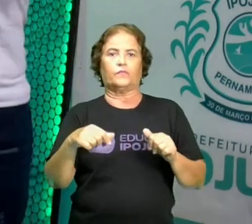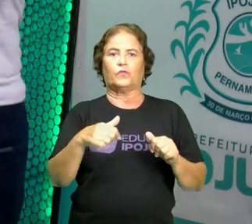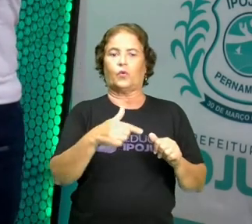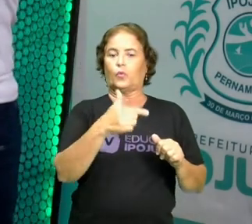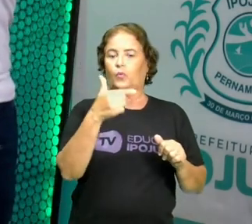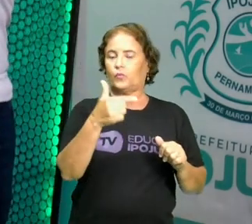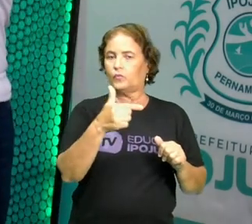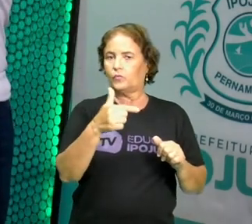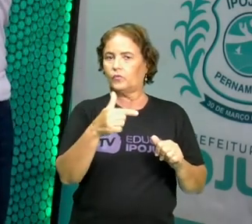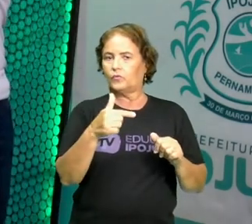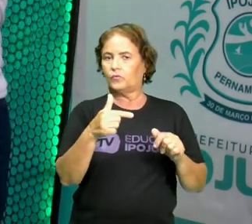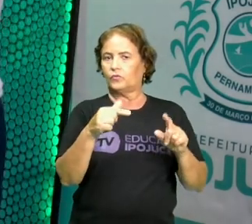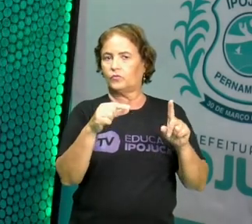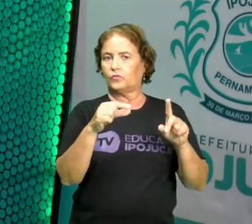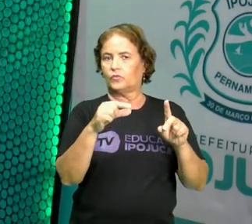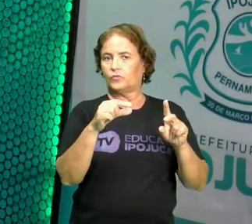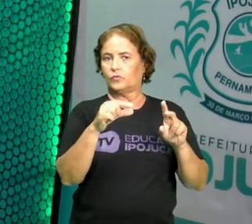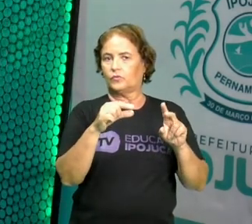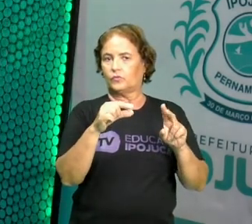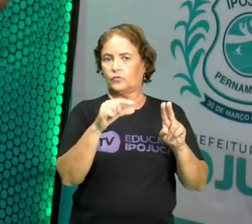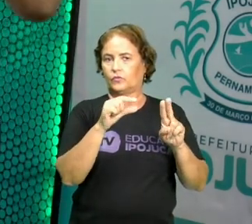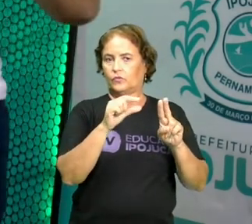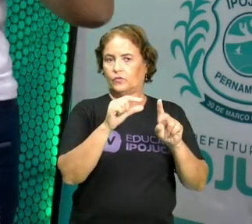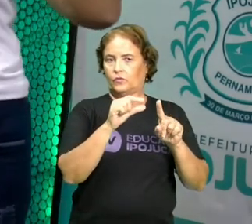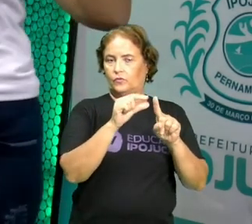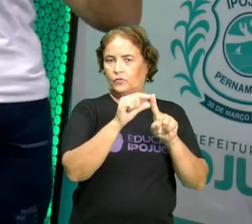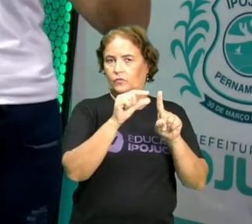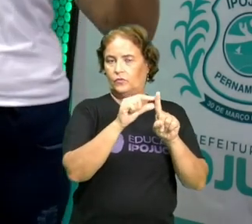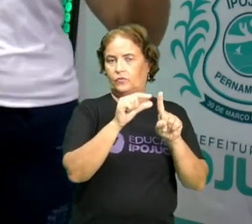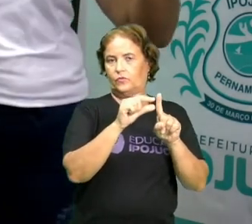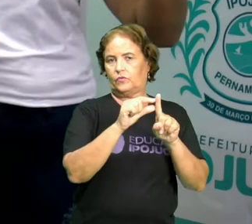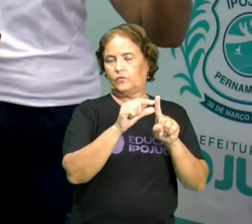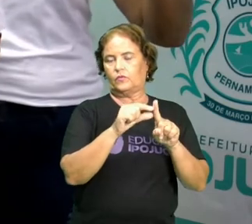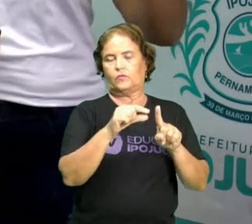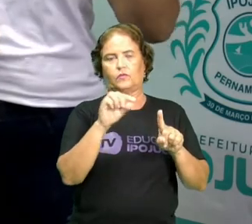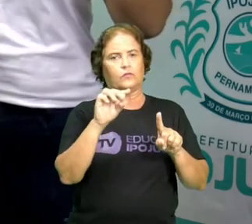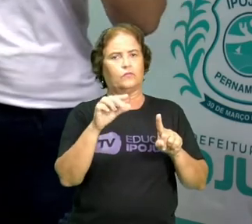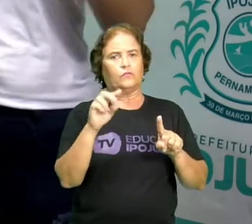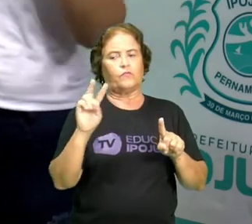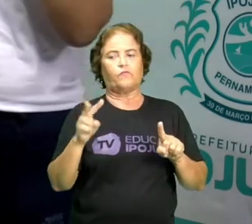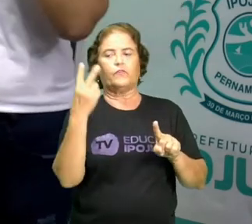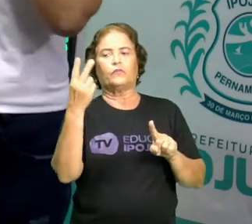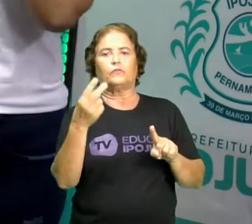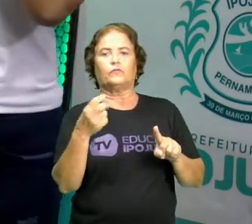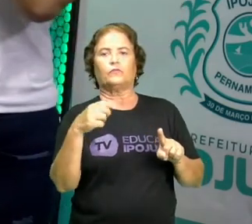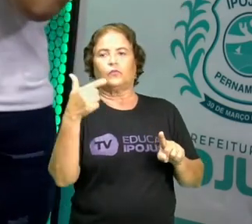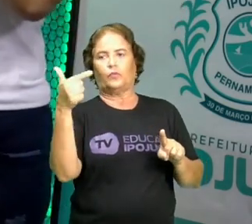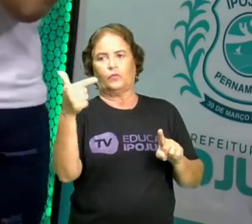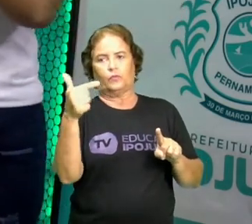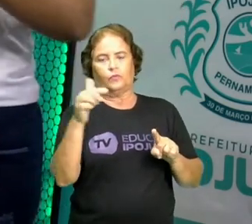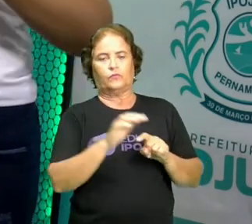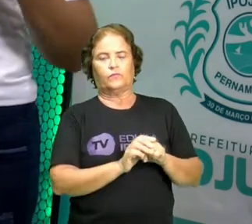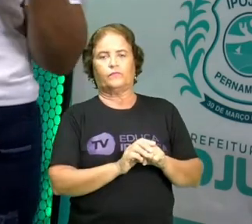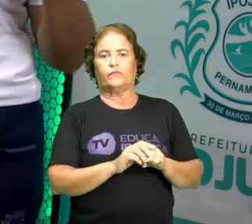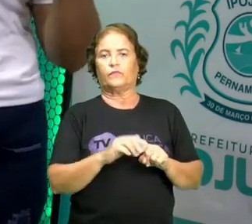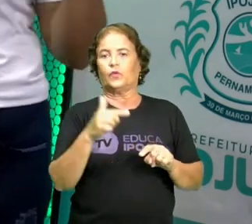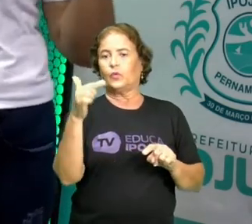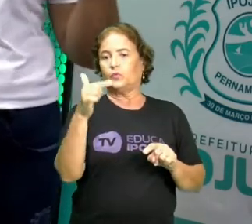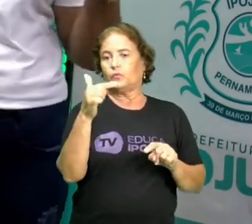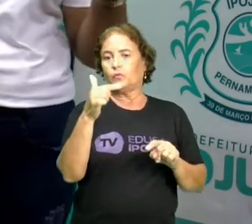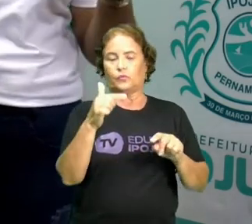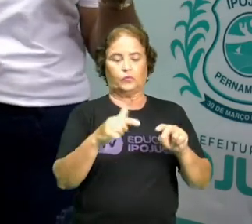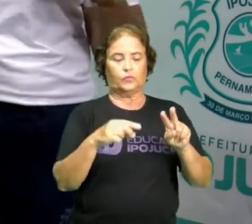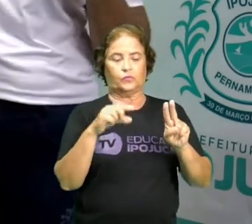na unidade, no final da unidade, ele representa 2. O 2 na unidade de dezena